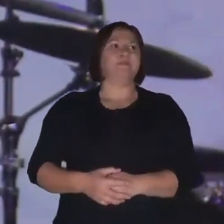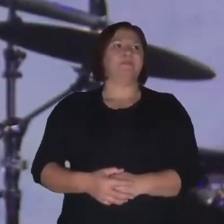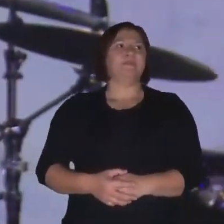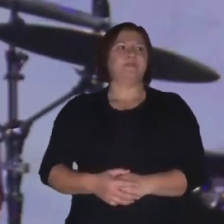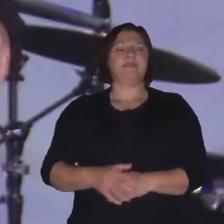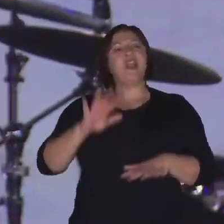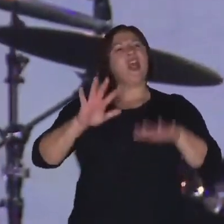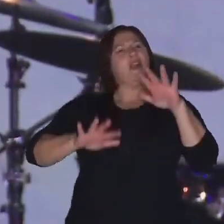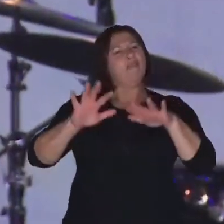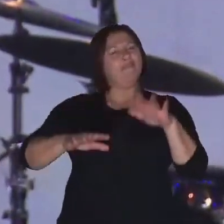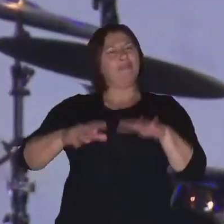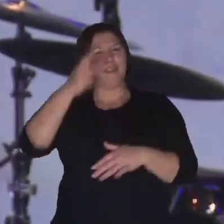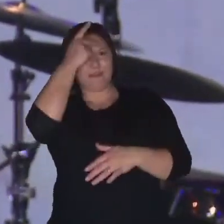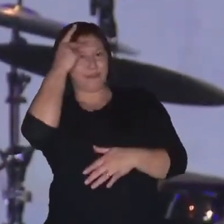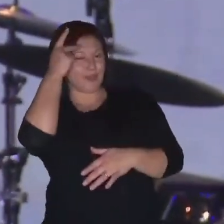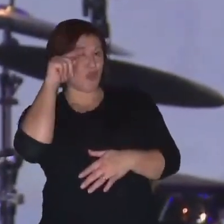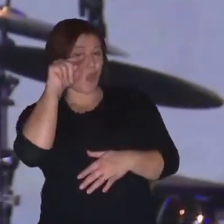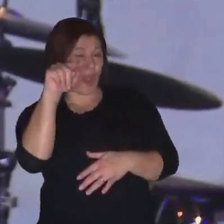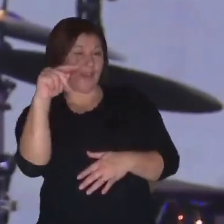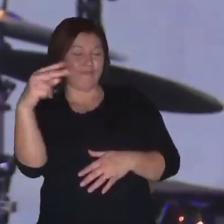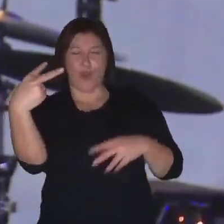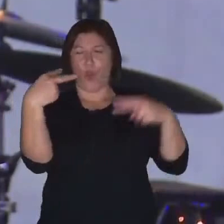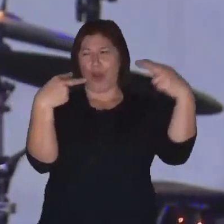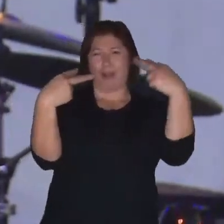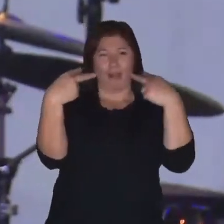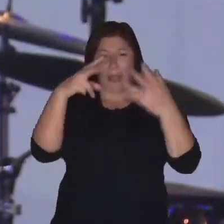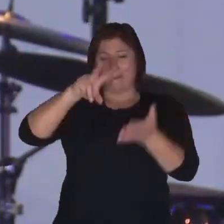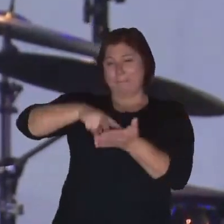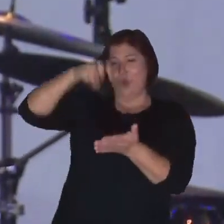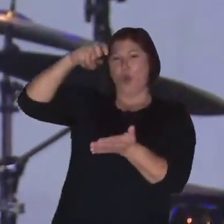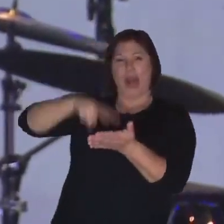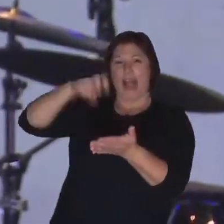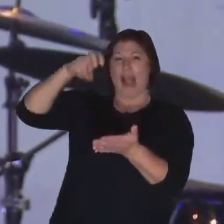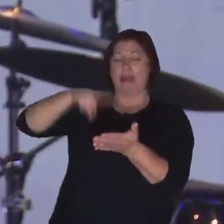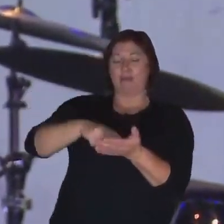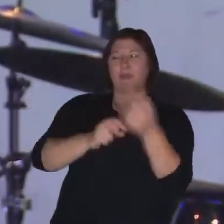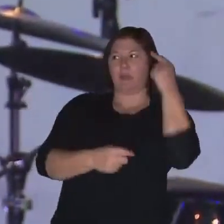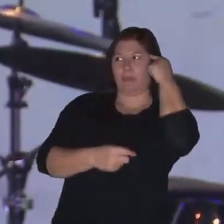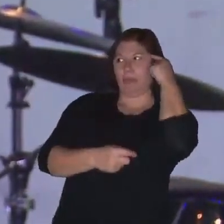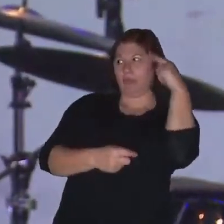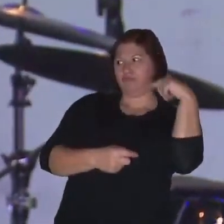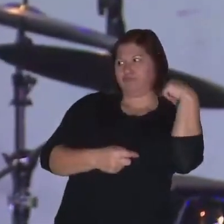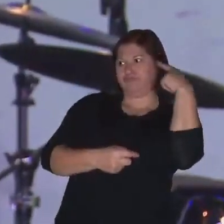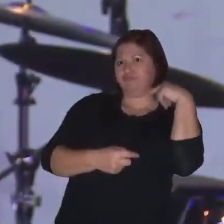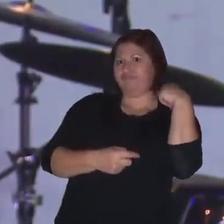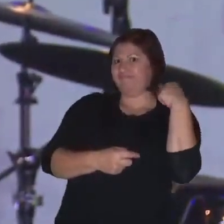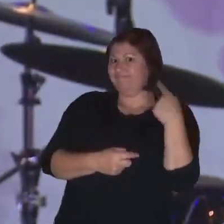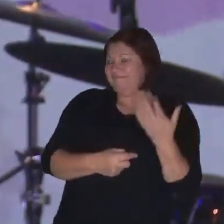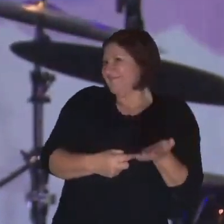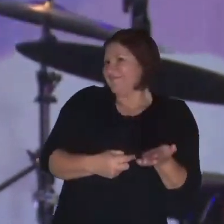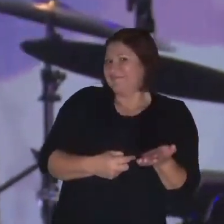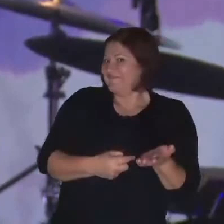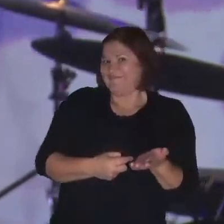pulando nesse tempo, acho que vai tudo doido. É mesmo, acho que a melhor coisa é pensar que é doido. A melhor coisa é pensar que é doido.